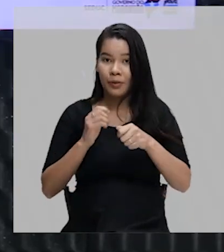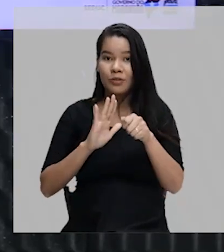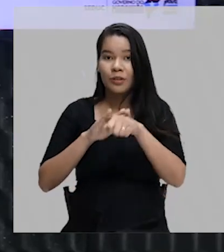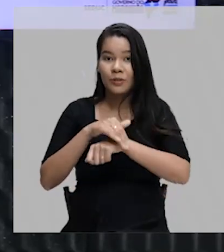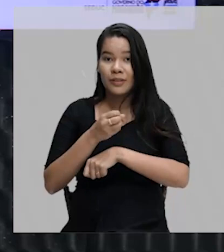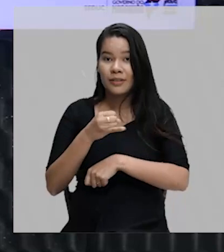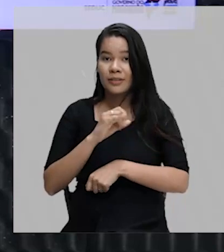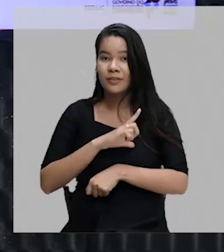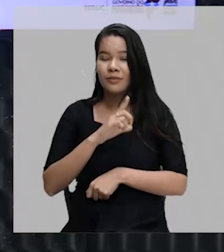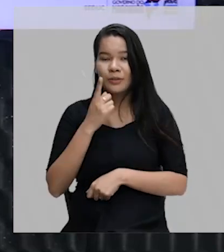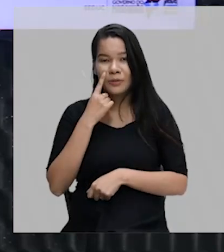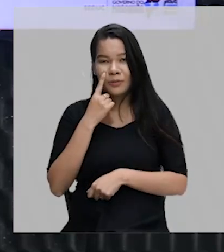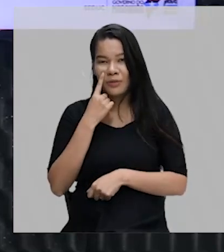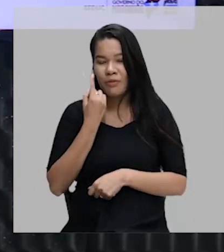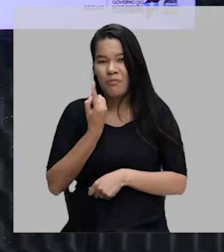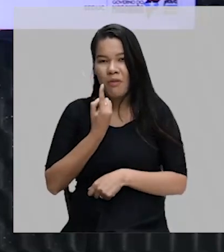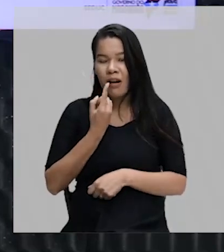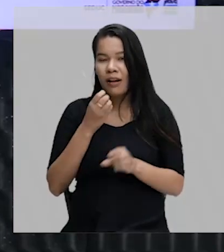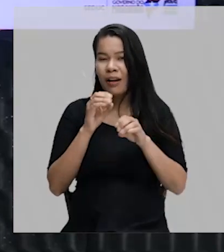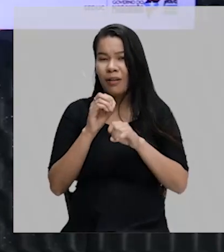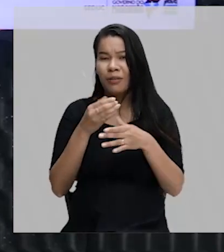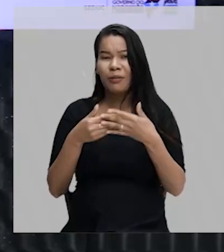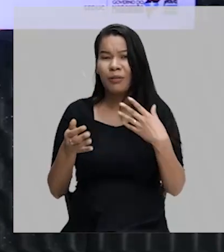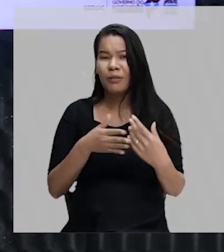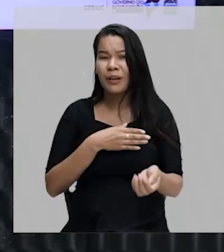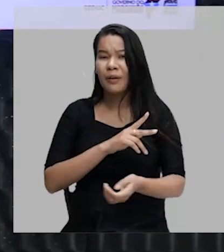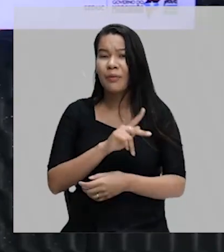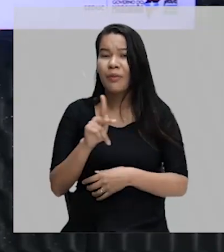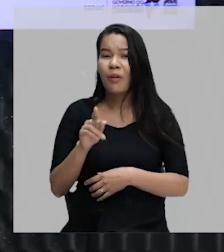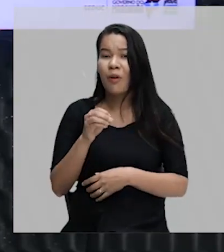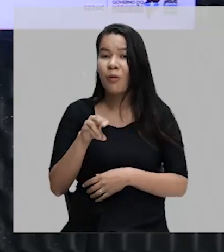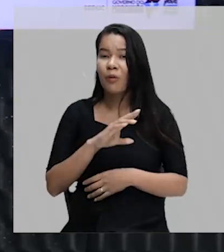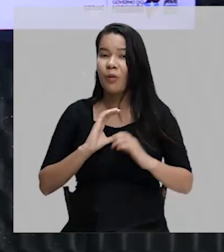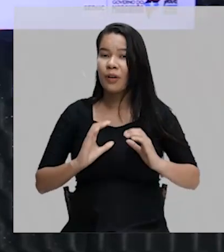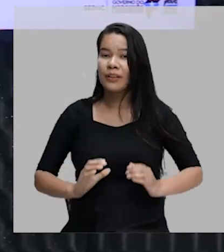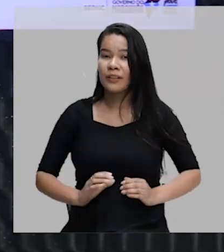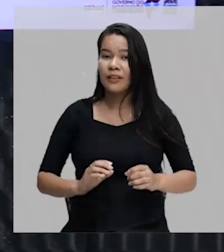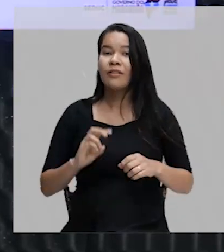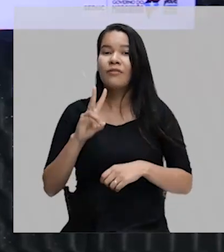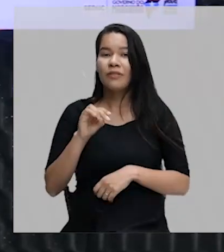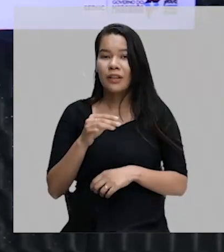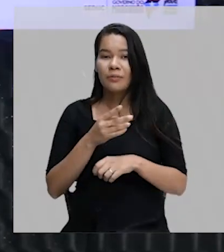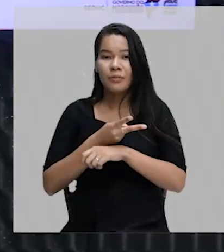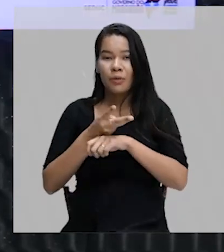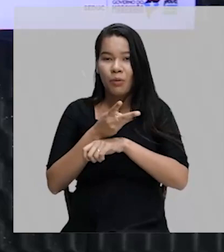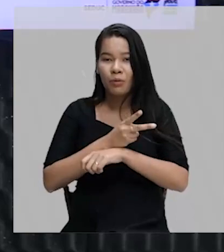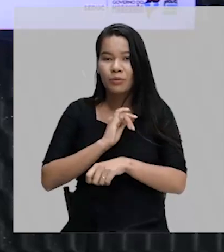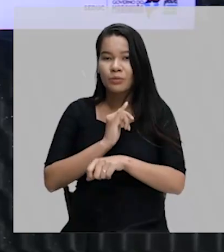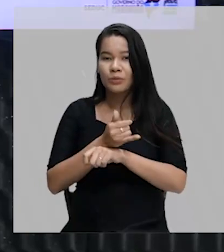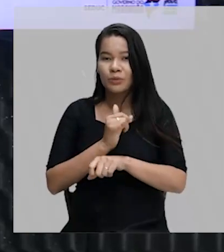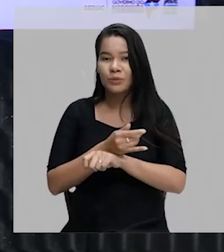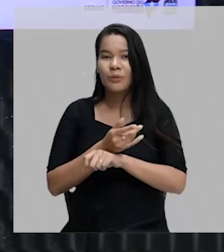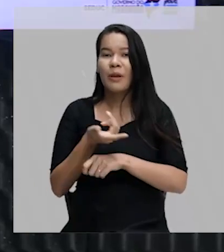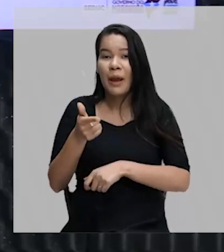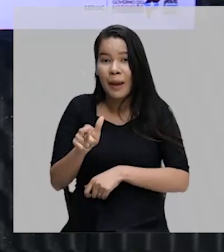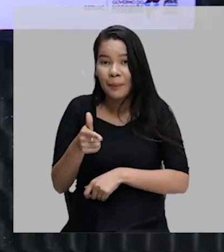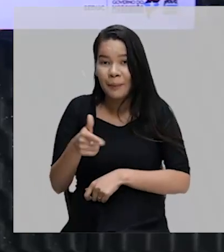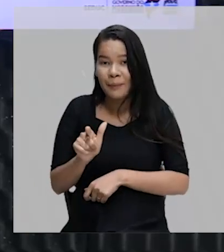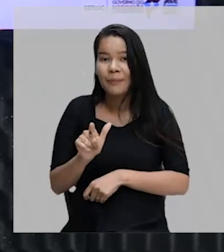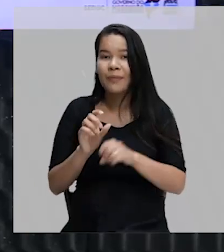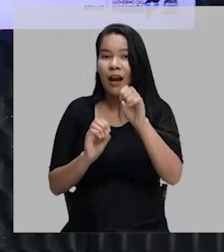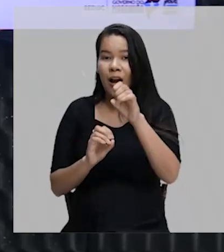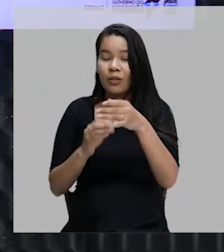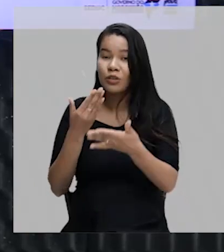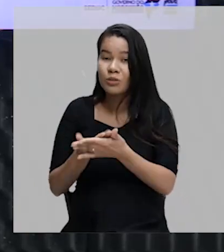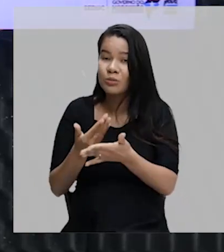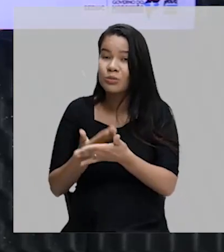alguma aula, de qualquer professor, corre lá na plataforma Gonçalves Dias no YouTube e repete a aula, estuda tudo de novo